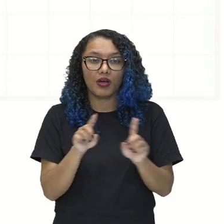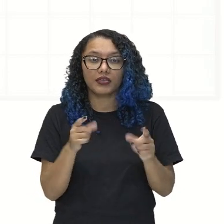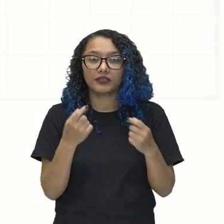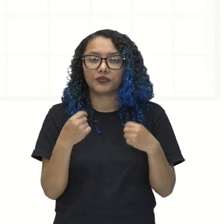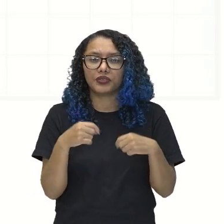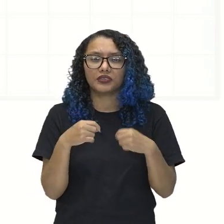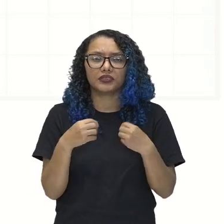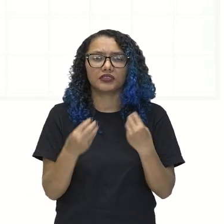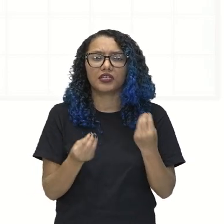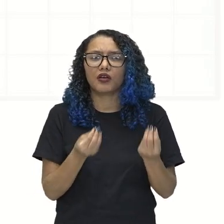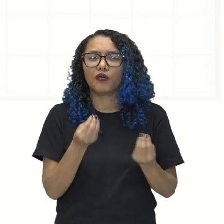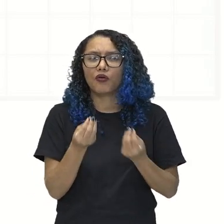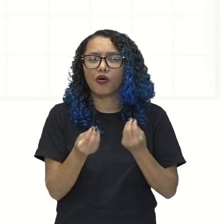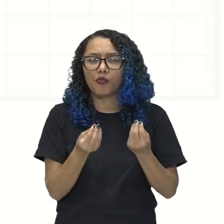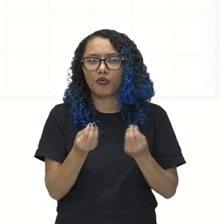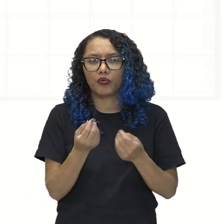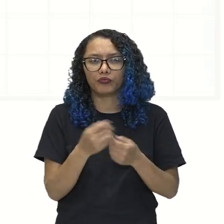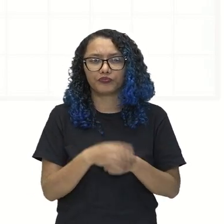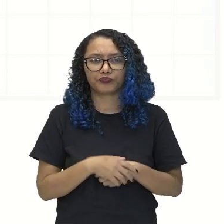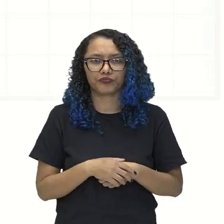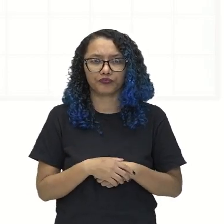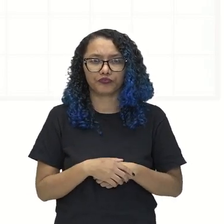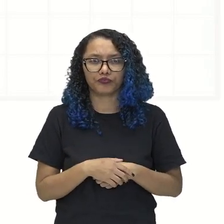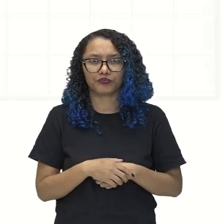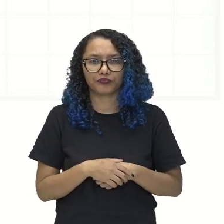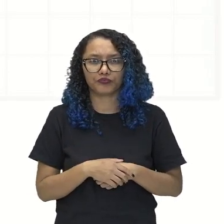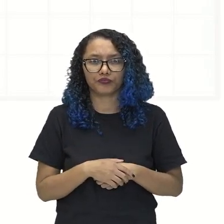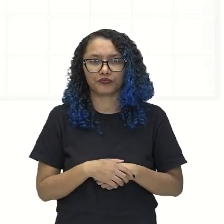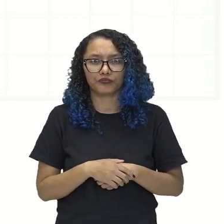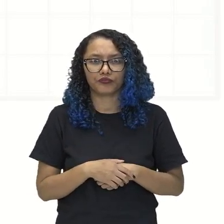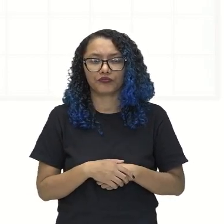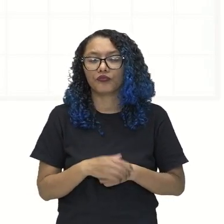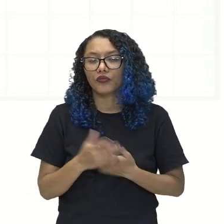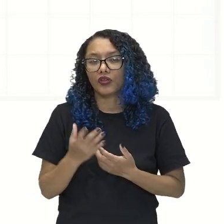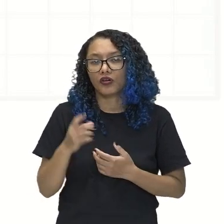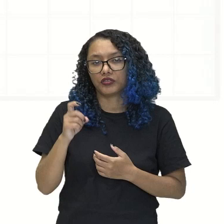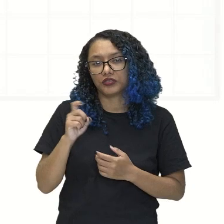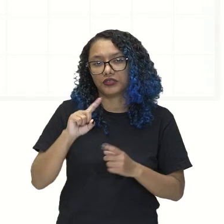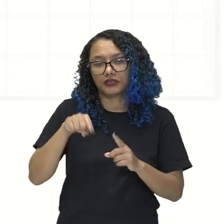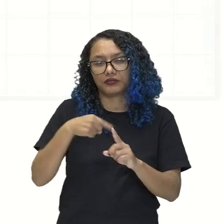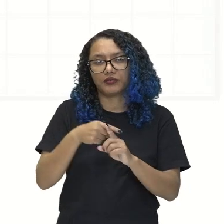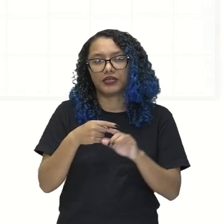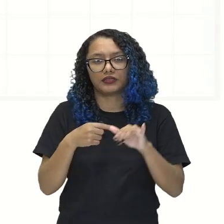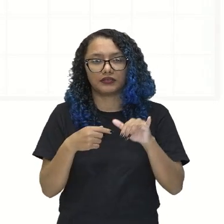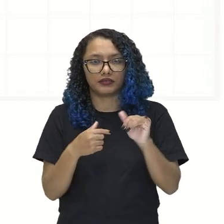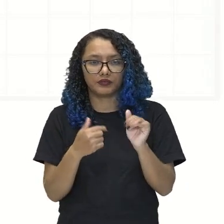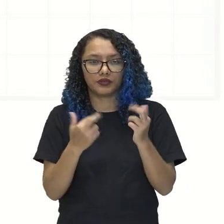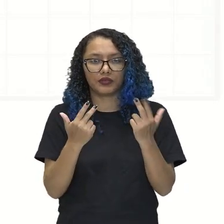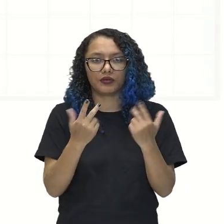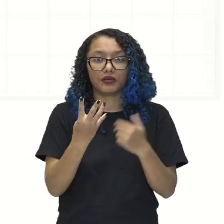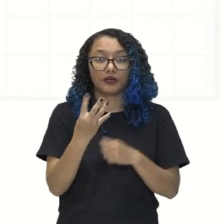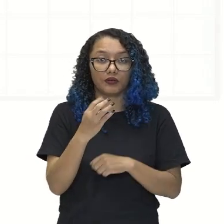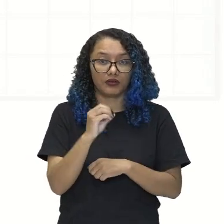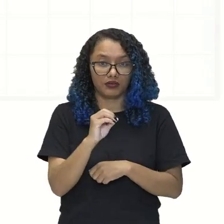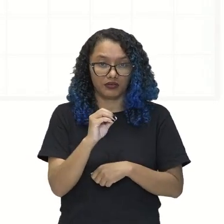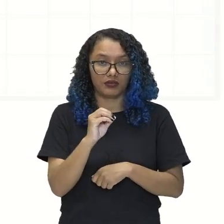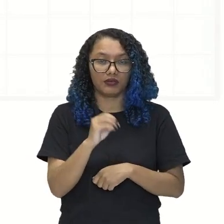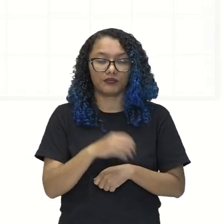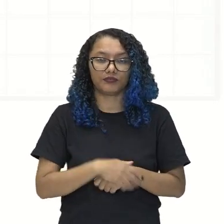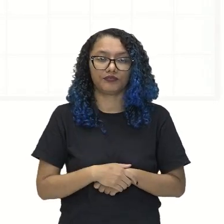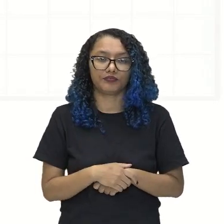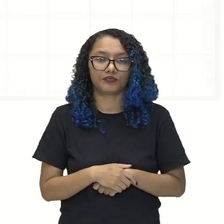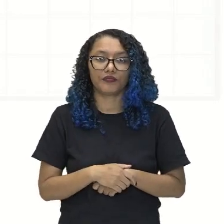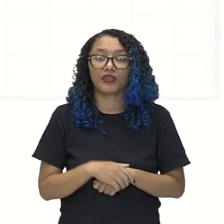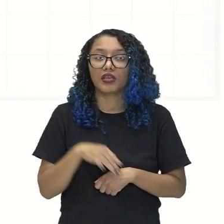é que vai ficar o sisteminha? Total, X mais Y igual a 40, aí,